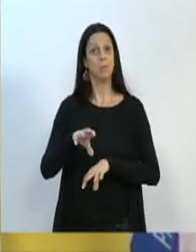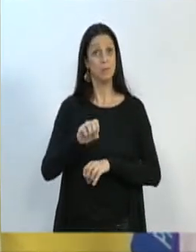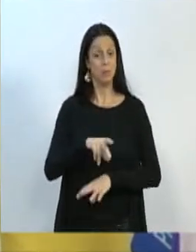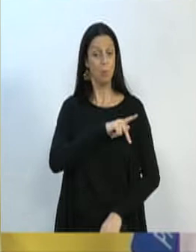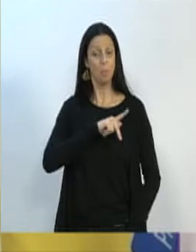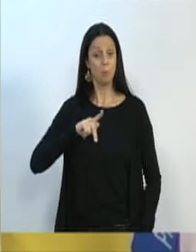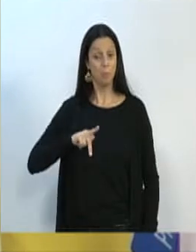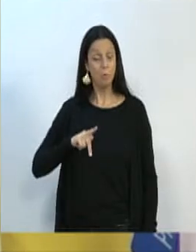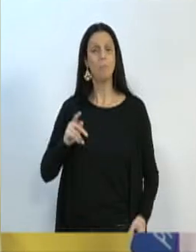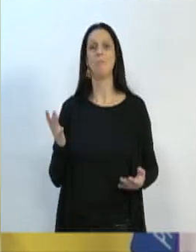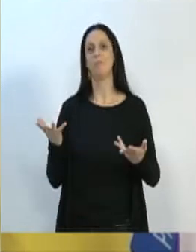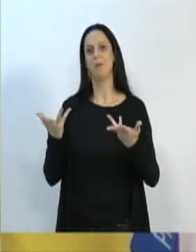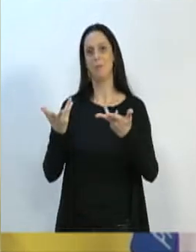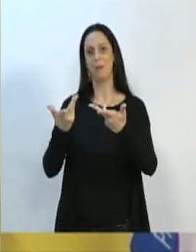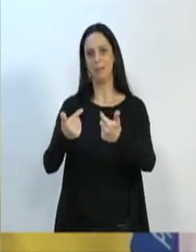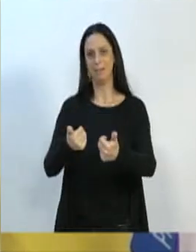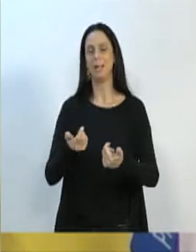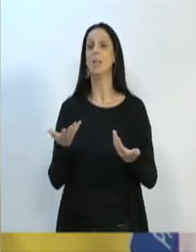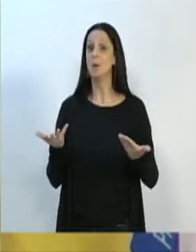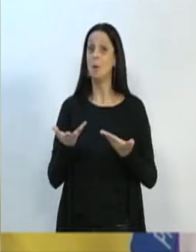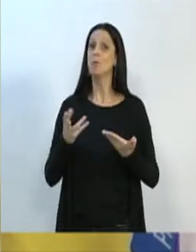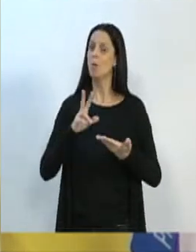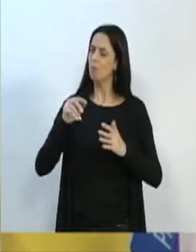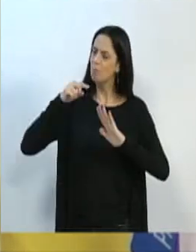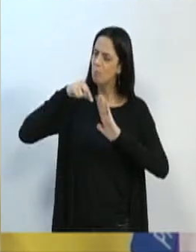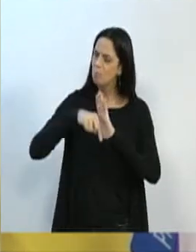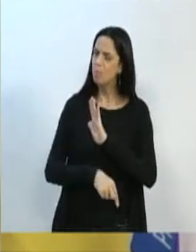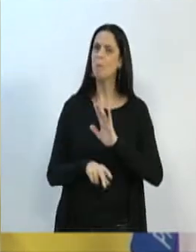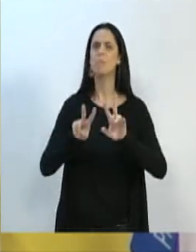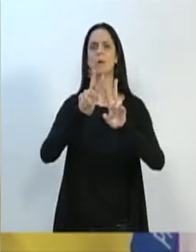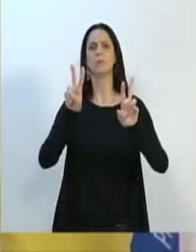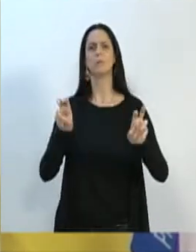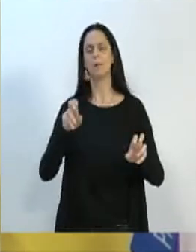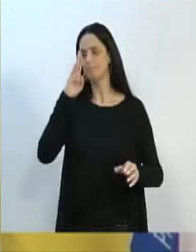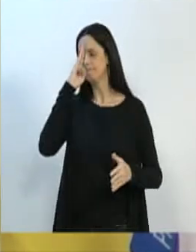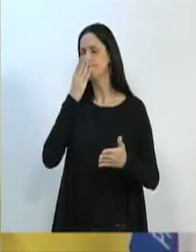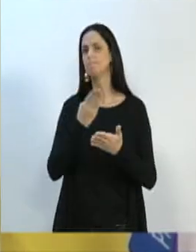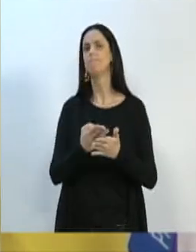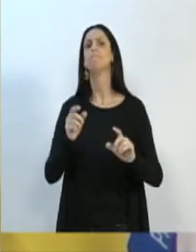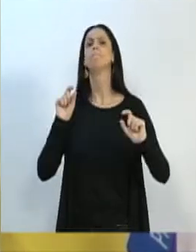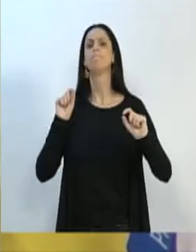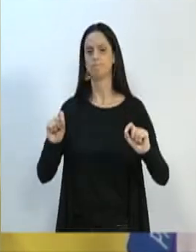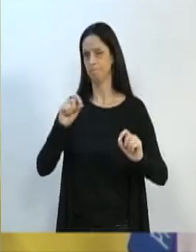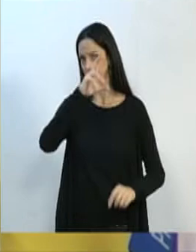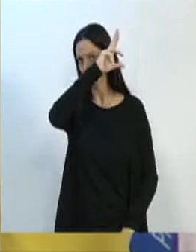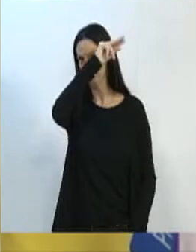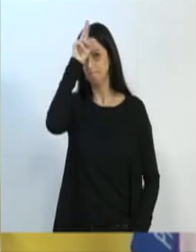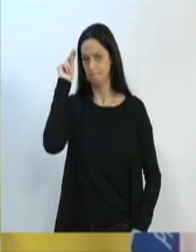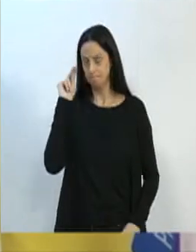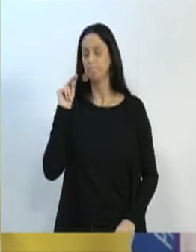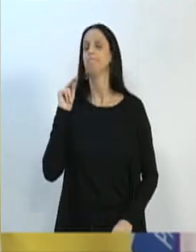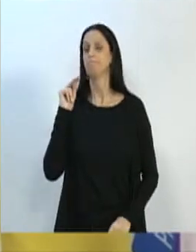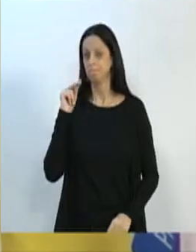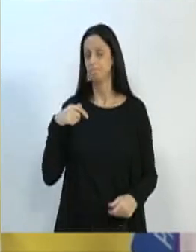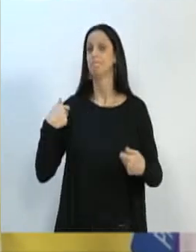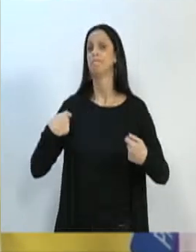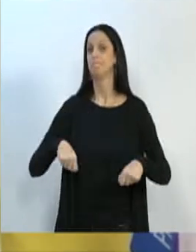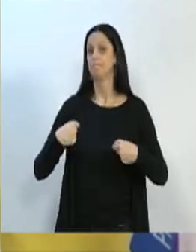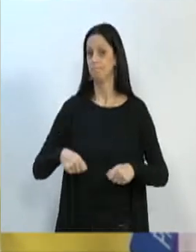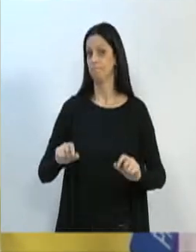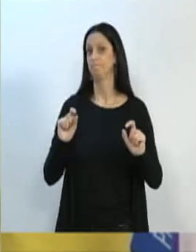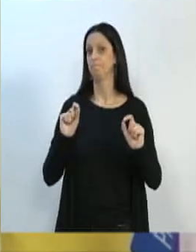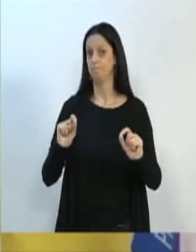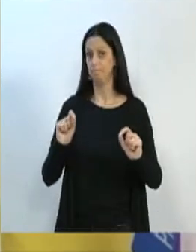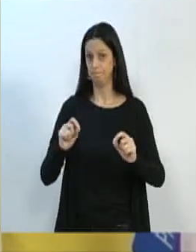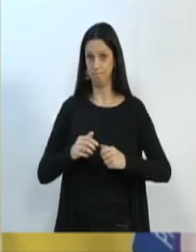Tucano e o avanço um pouco no sistema eu acho que chegou a hora do Poder Executivo municipal é